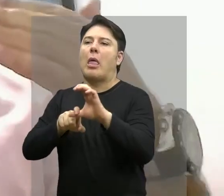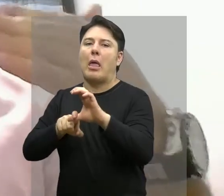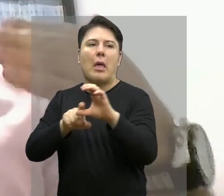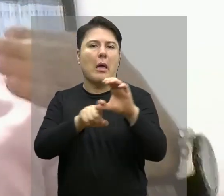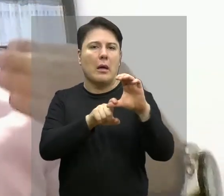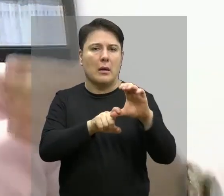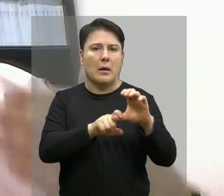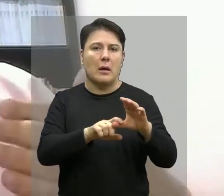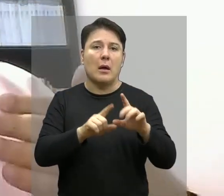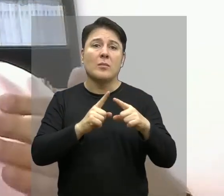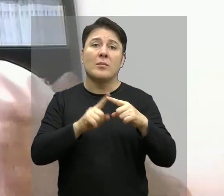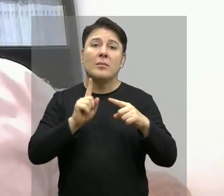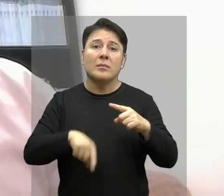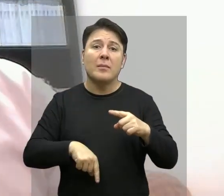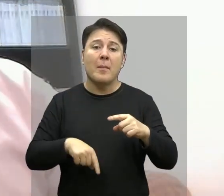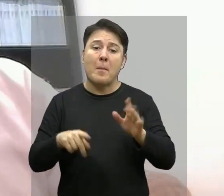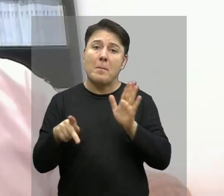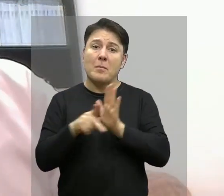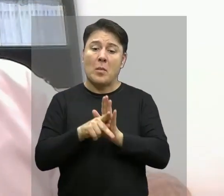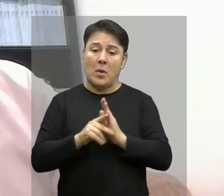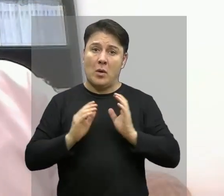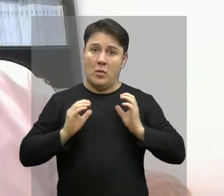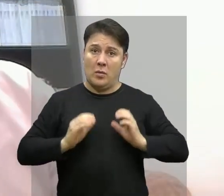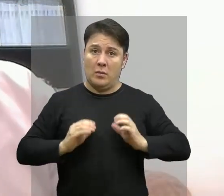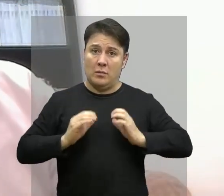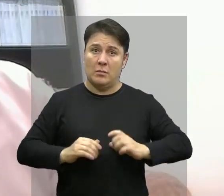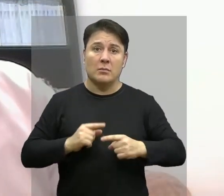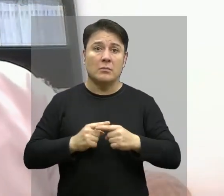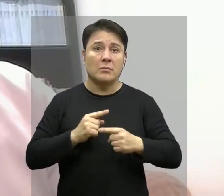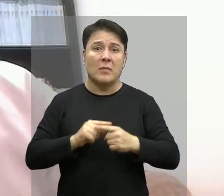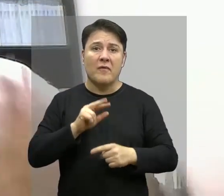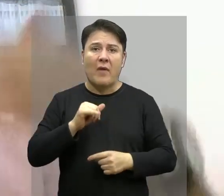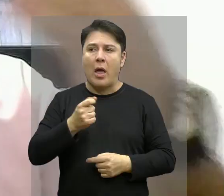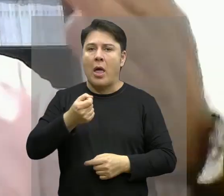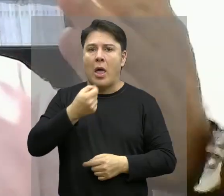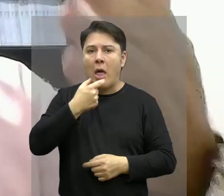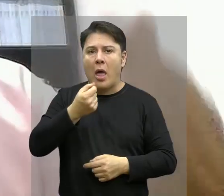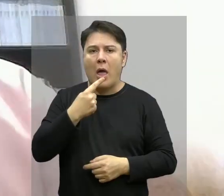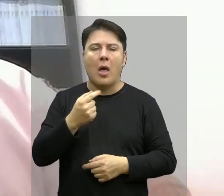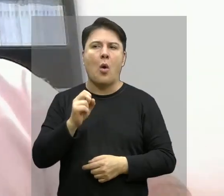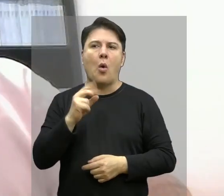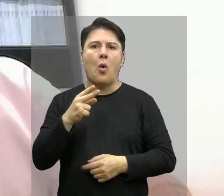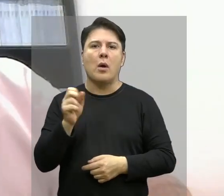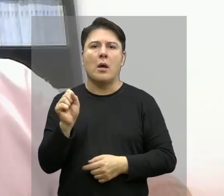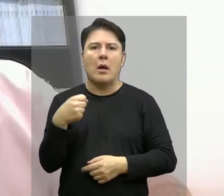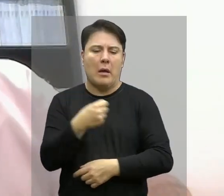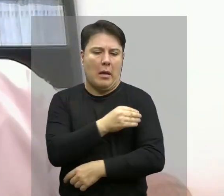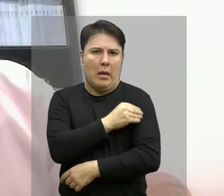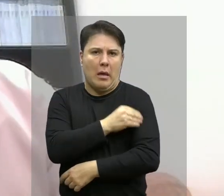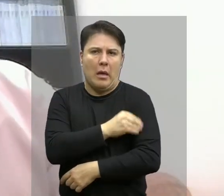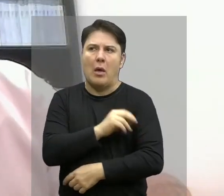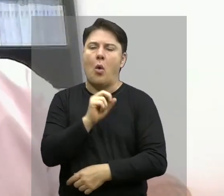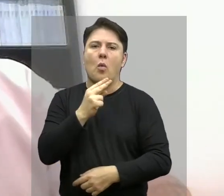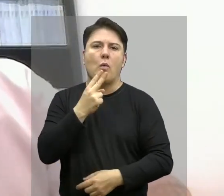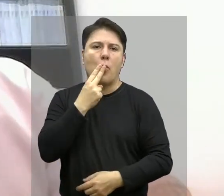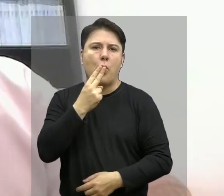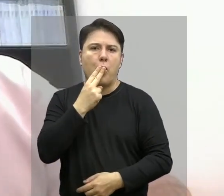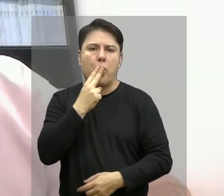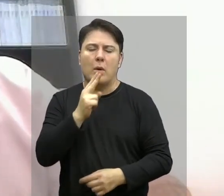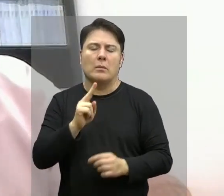dela ser comportamental, não haver a ingestão de nenhuma substância, como o álcool, a